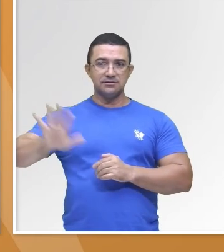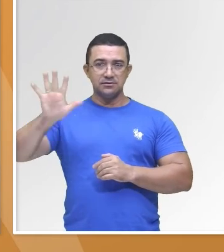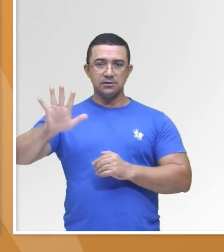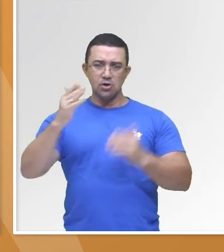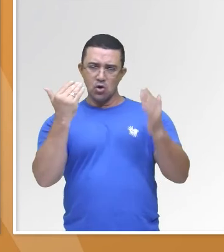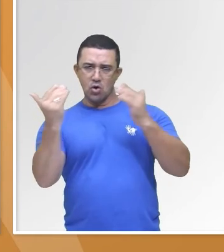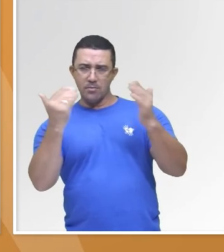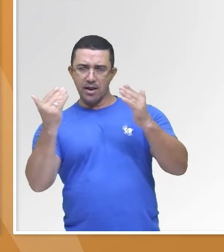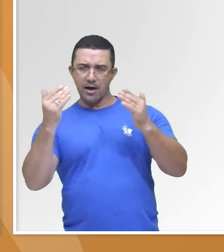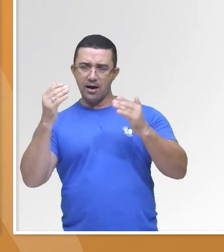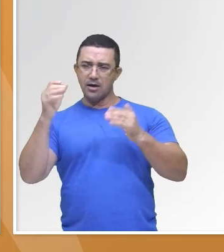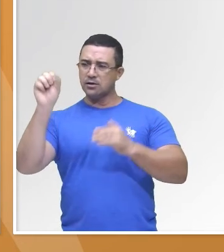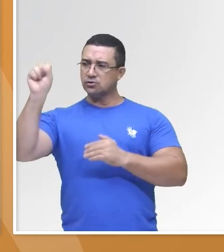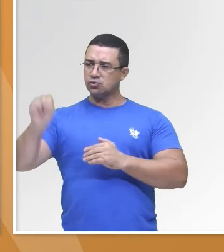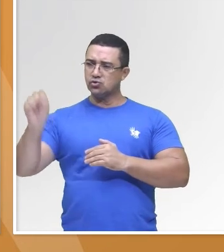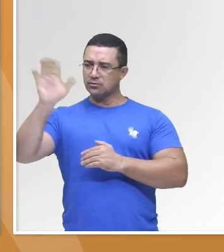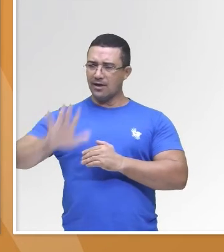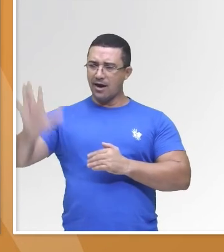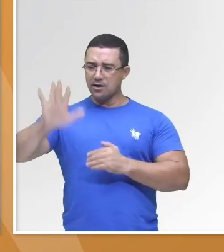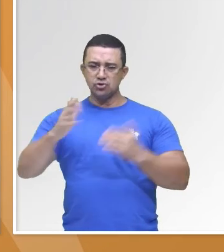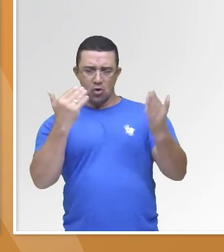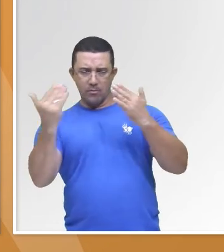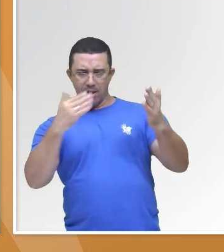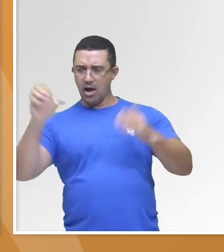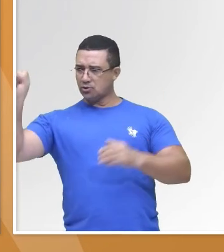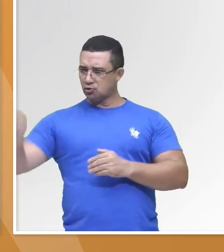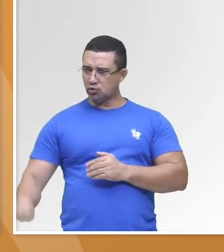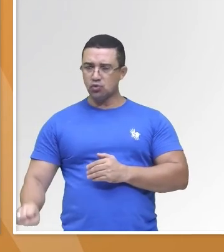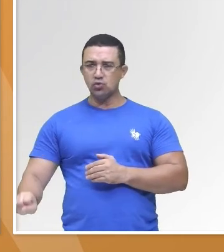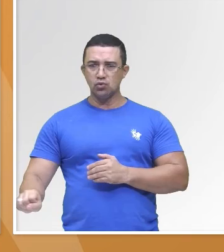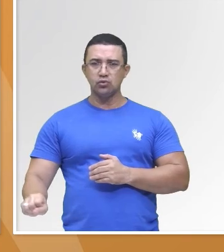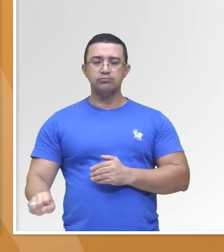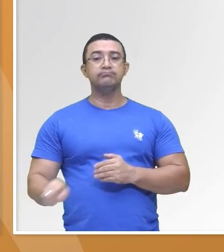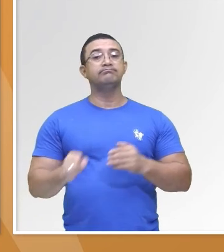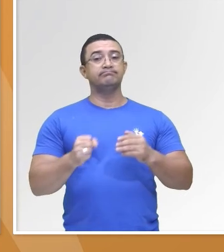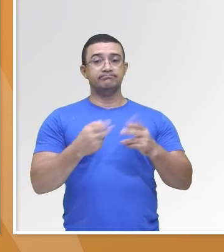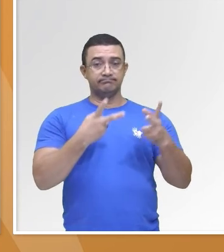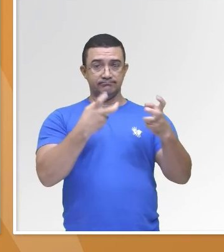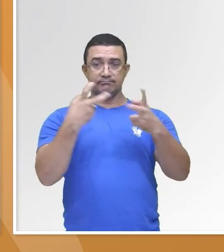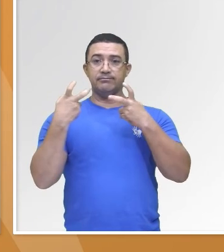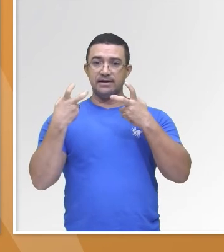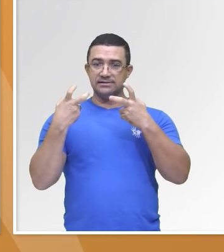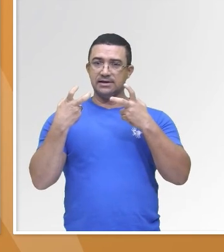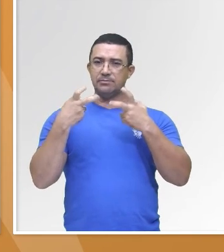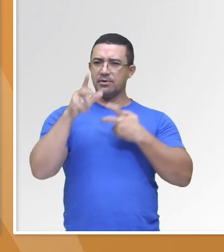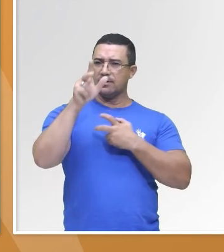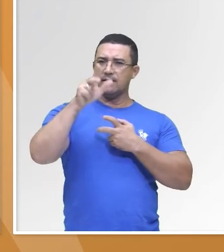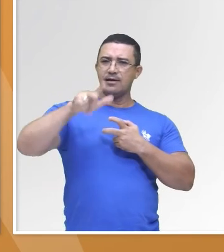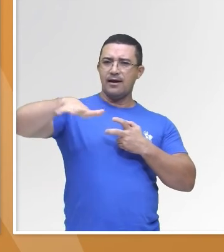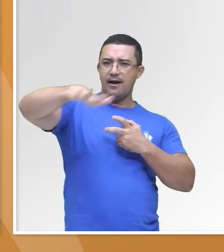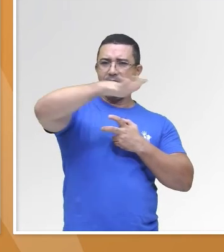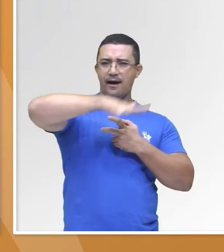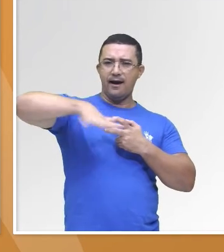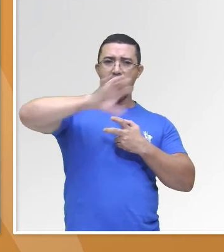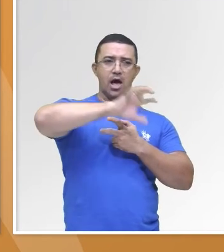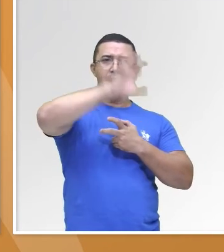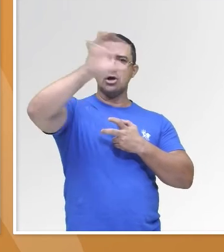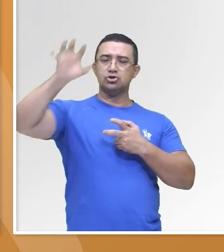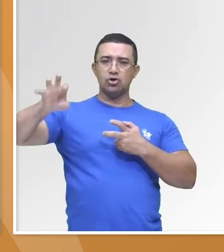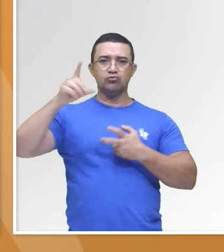compara o sudeste com o sul do Brasil, a gente observa, né, que são as duas regiões que têm o